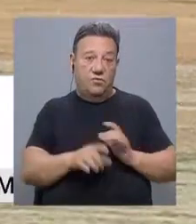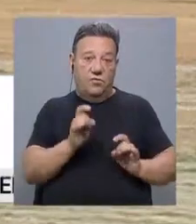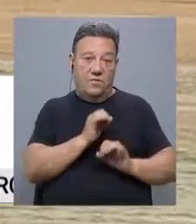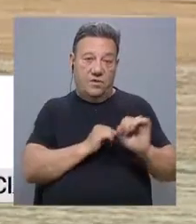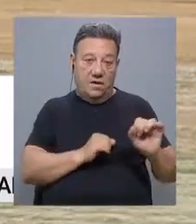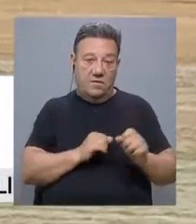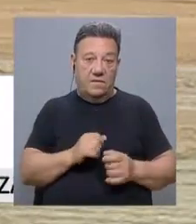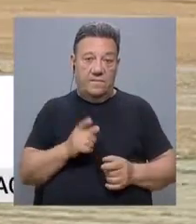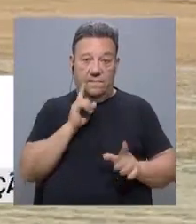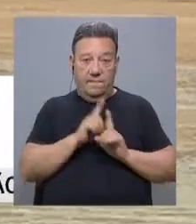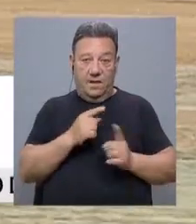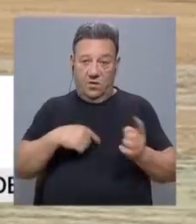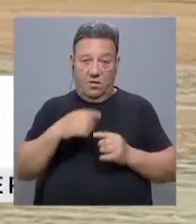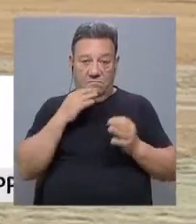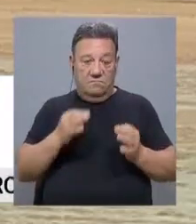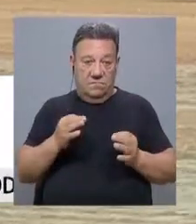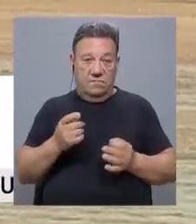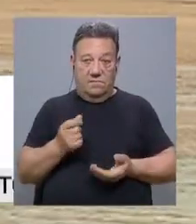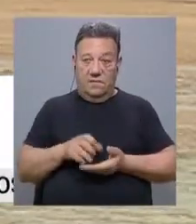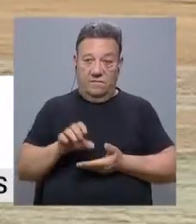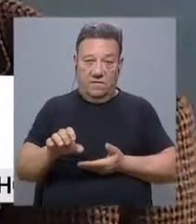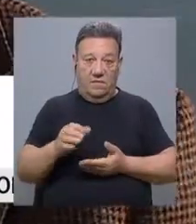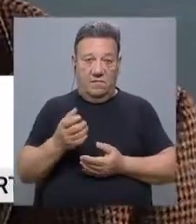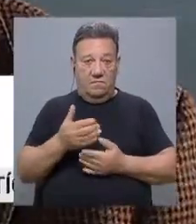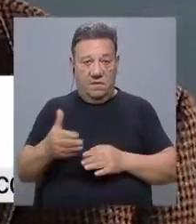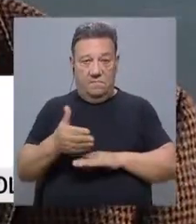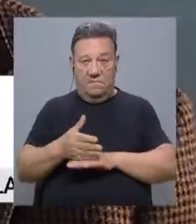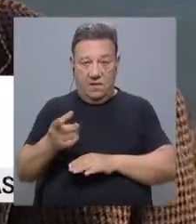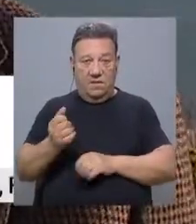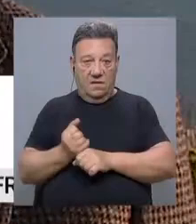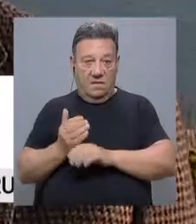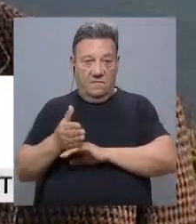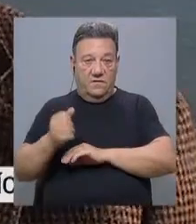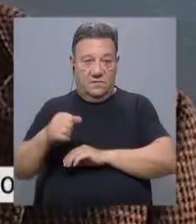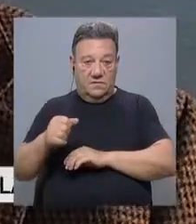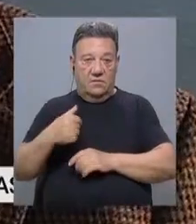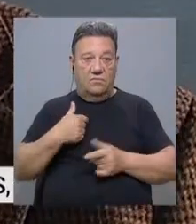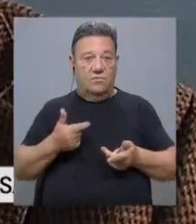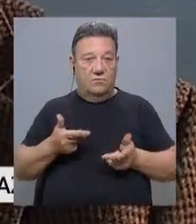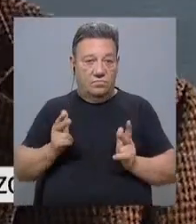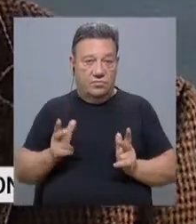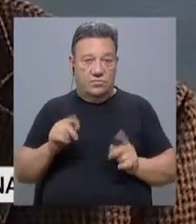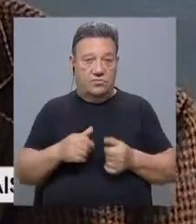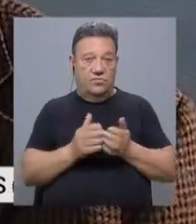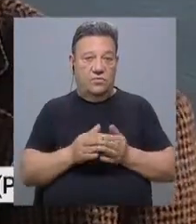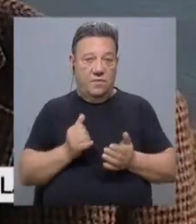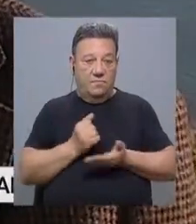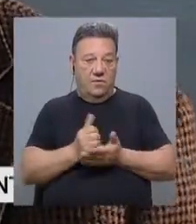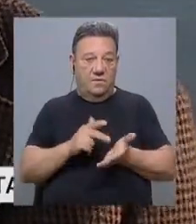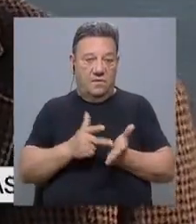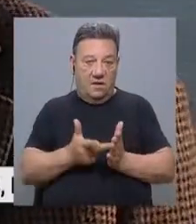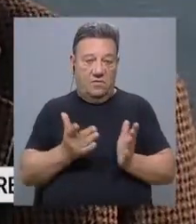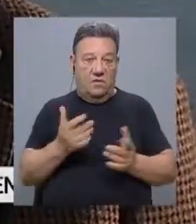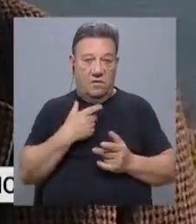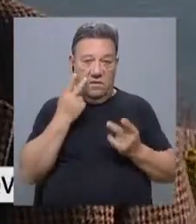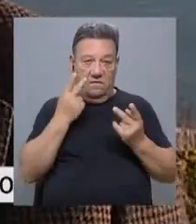comunitários. Continuando nós certamente a financiar uma boa parte dessa intervenção e disponibilizando todo o apoio técnico, vemos com